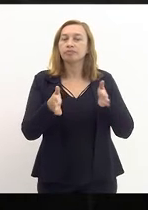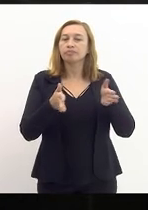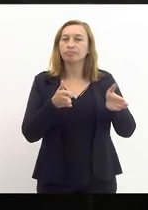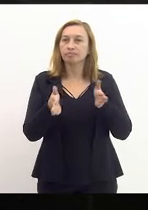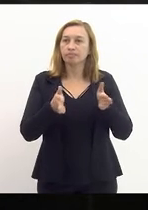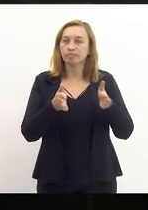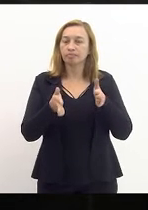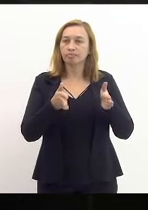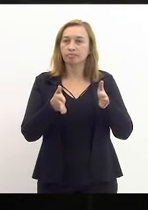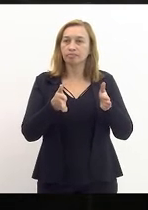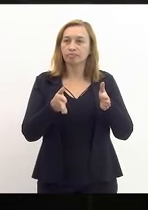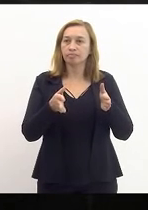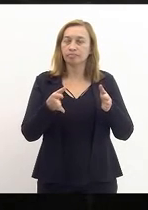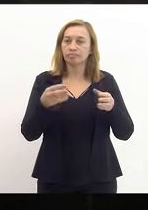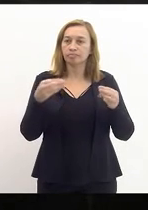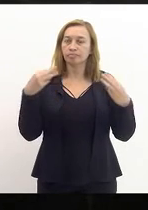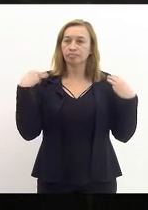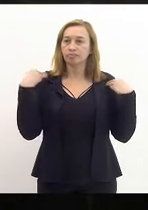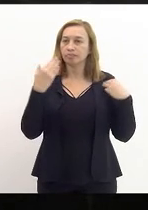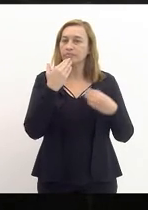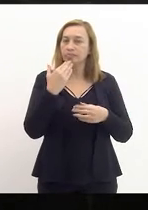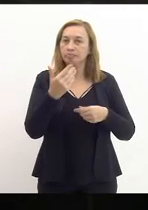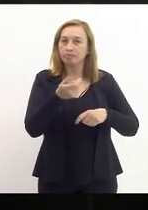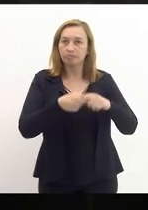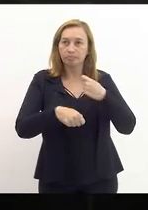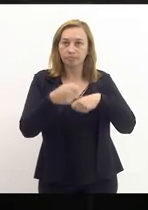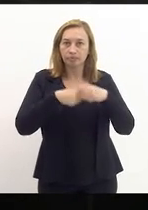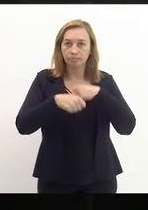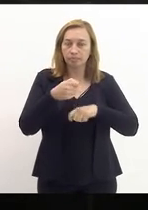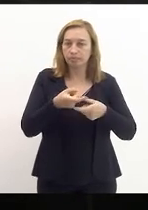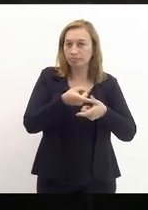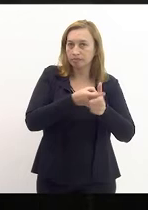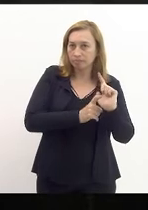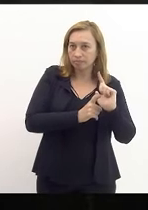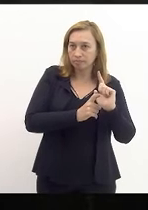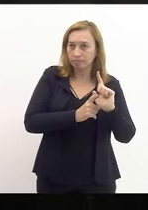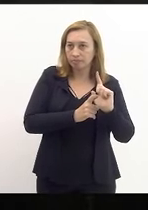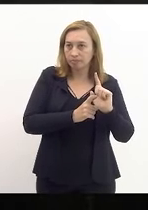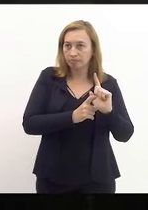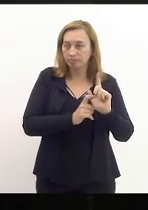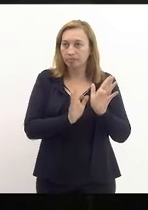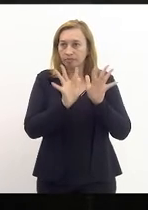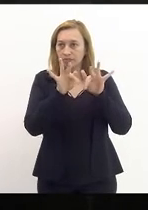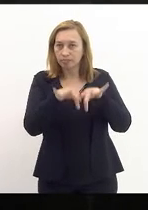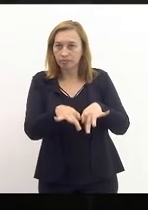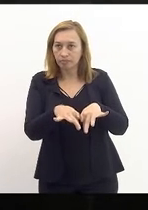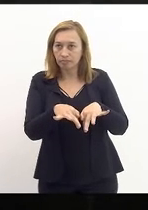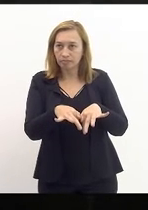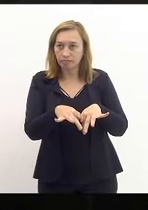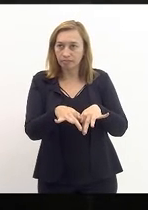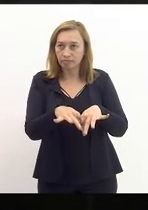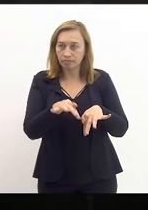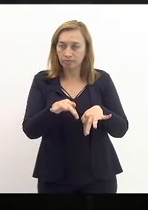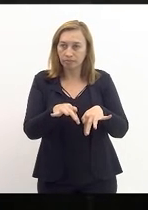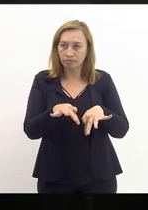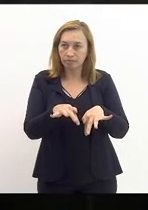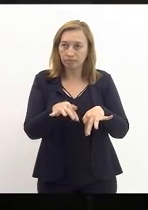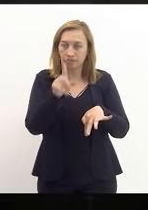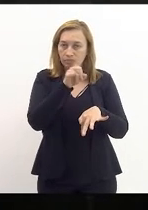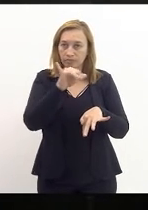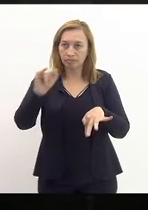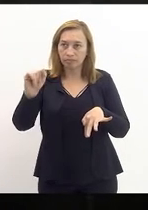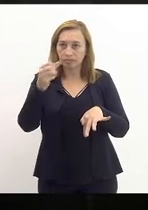motoristas pedirem a negociação da dívida termina no próximo dia